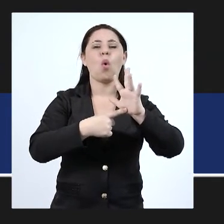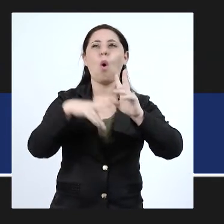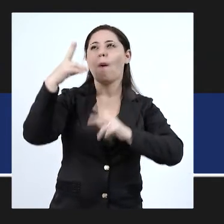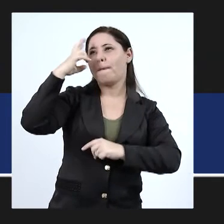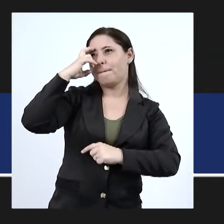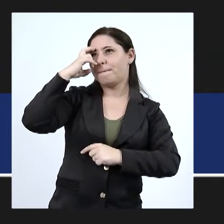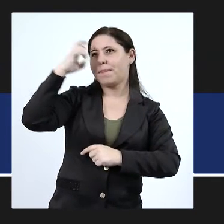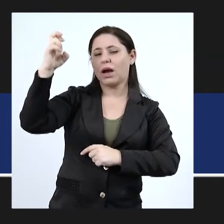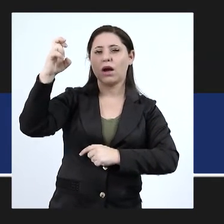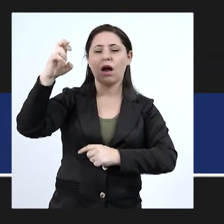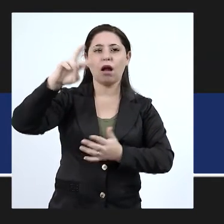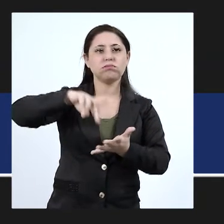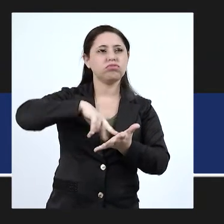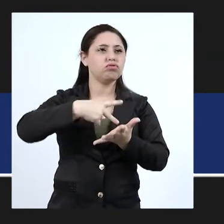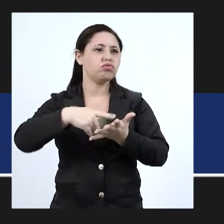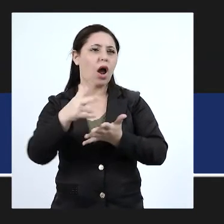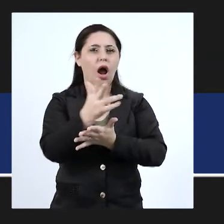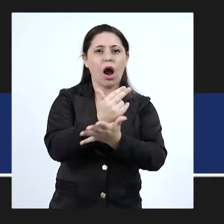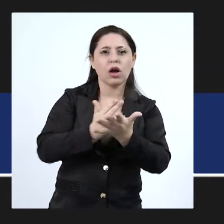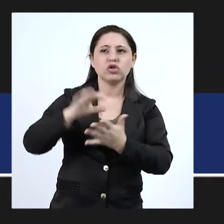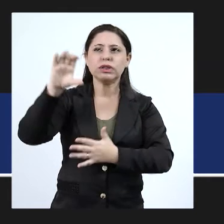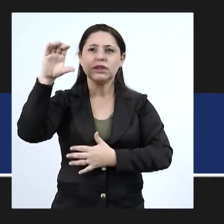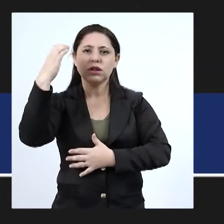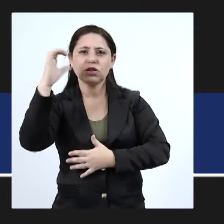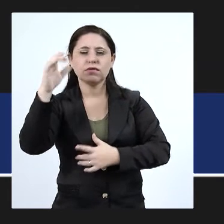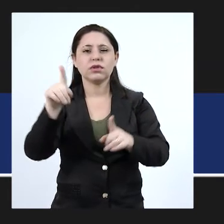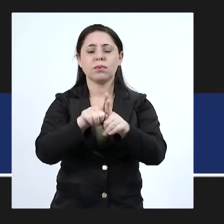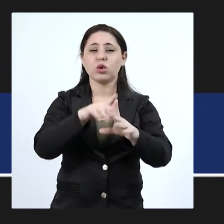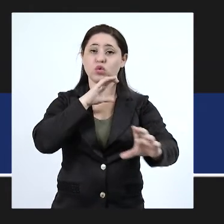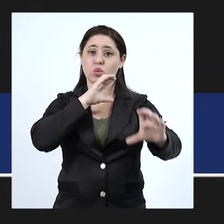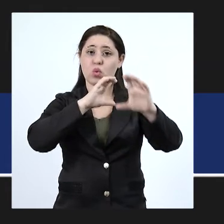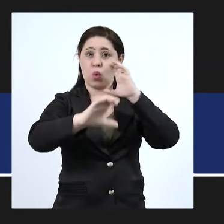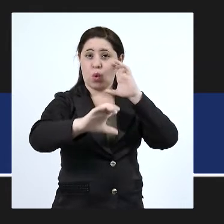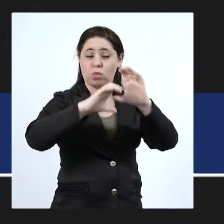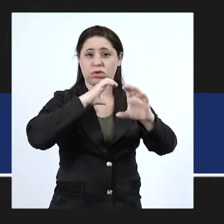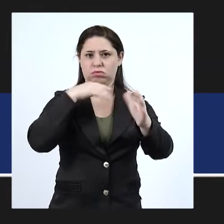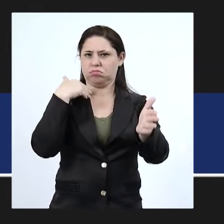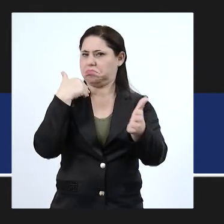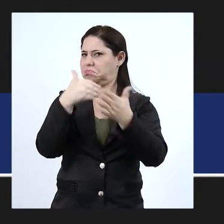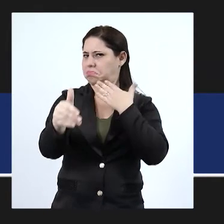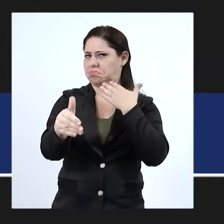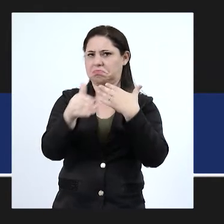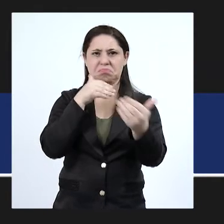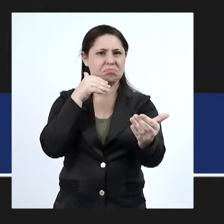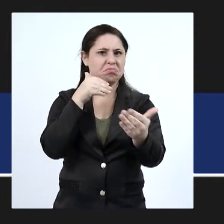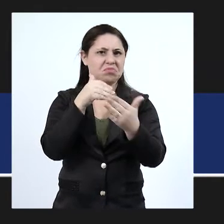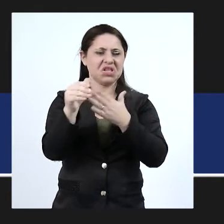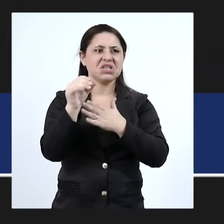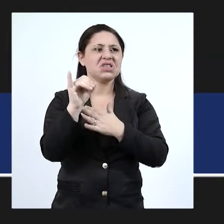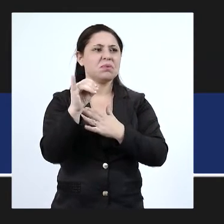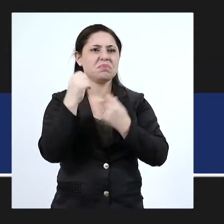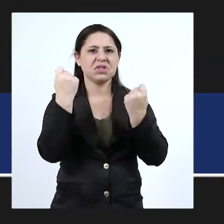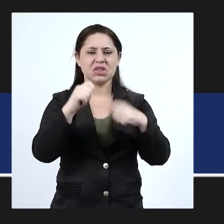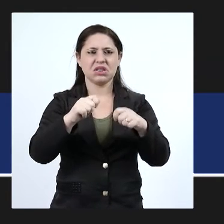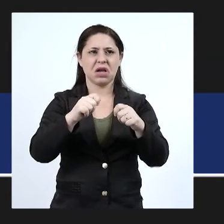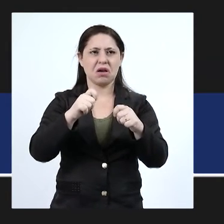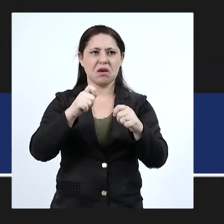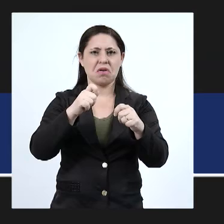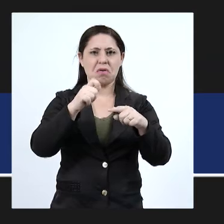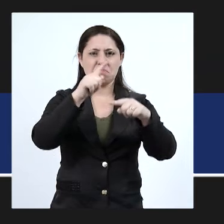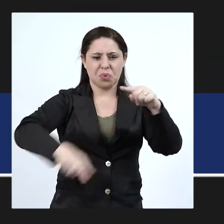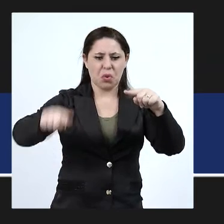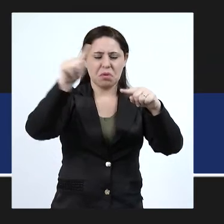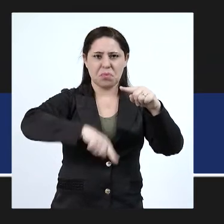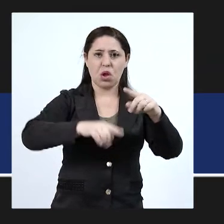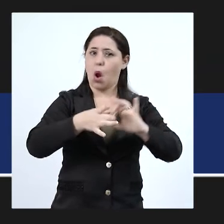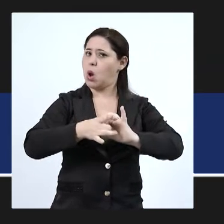da atividade intelectual, artística, científica e de comunicação, independentemente de